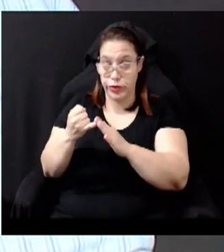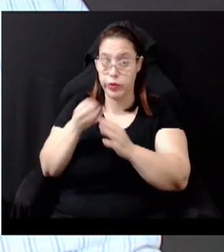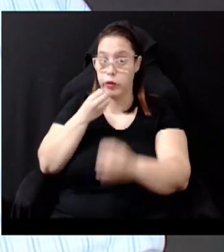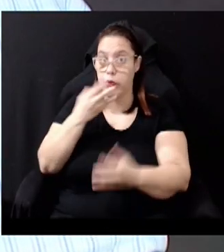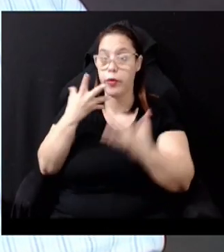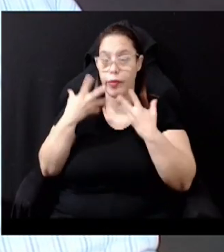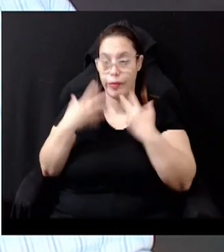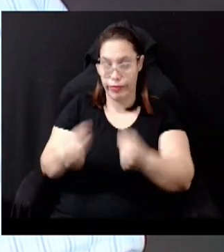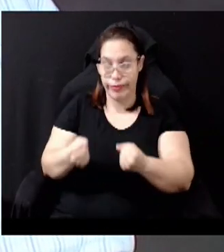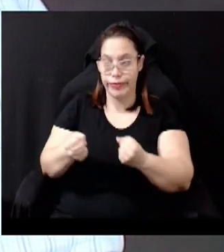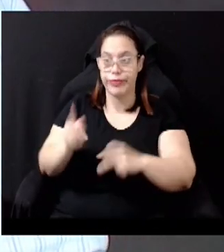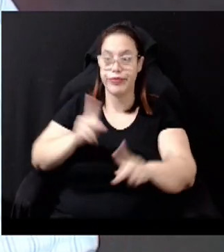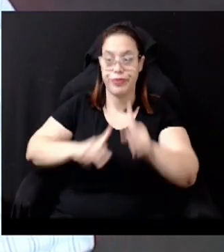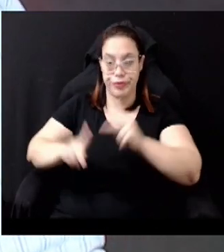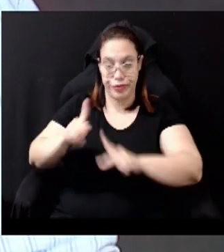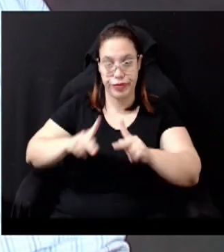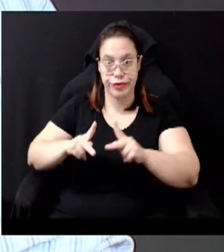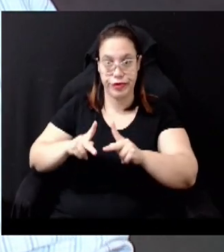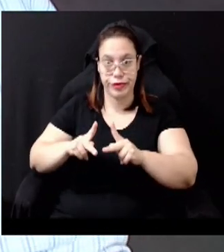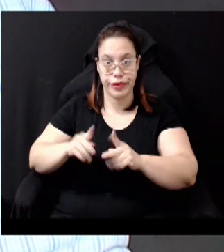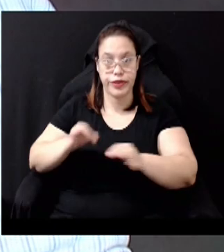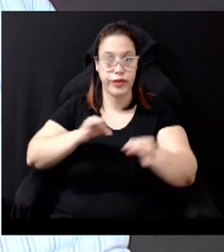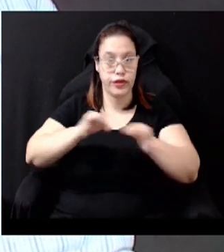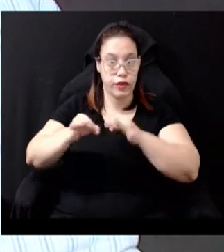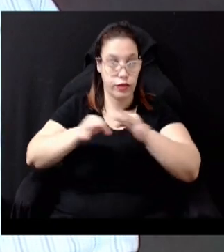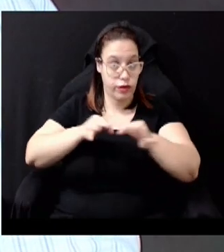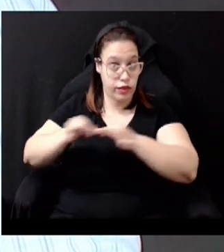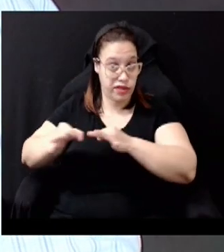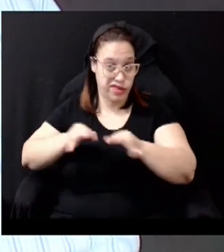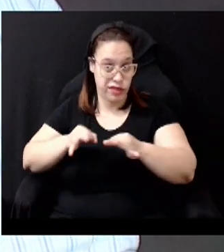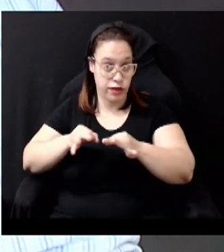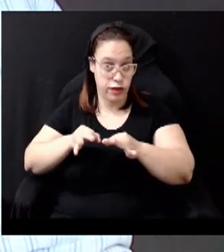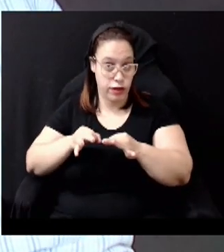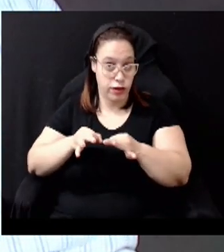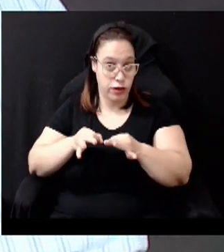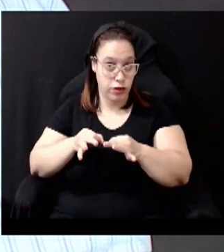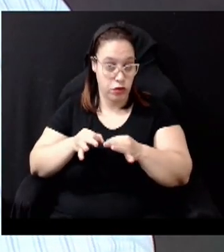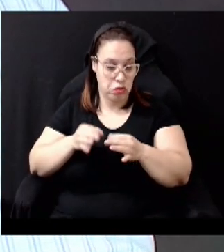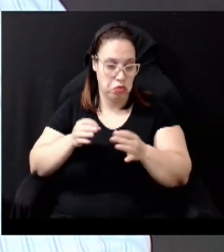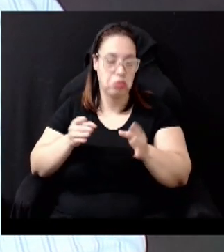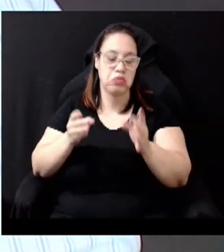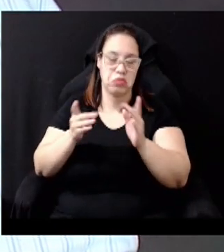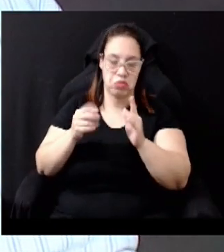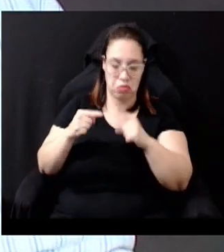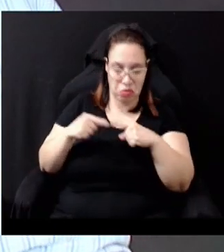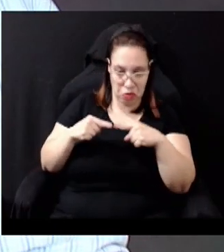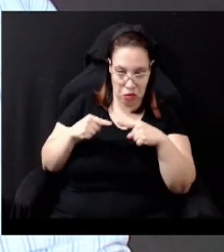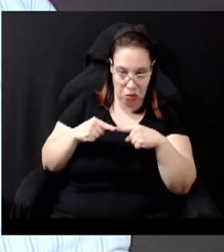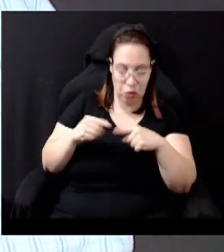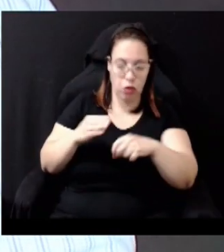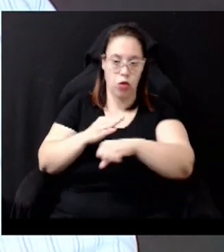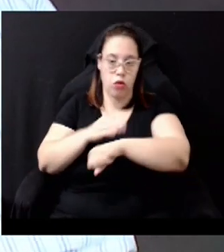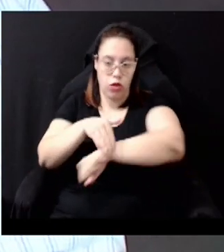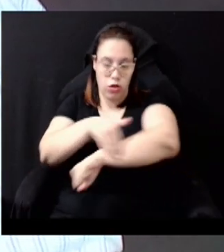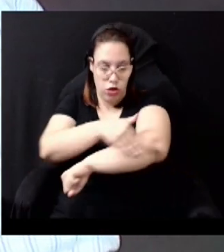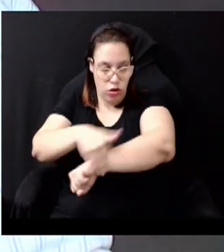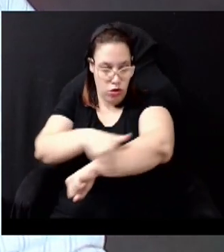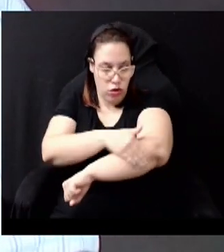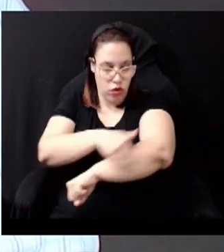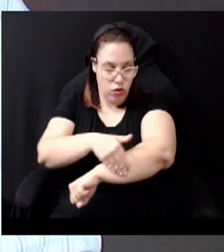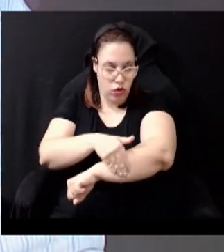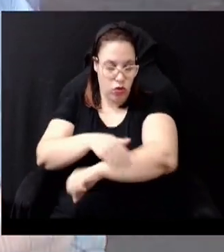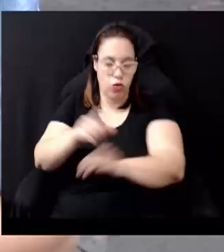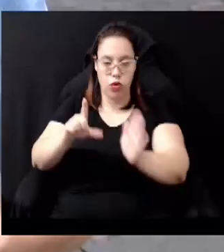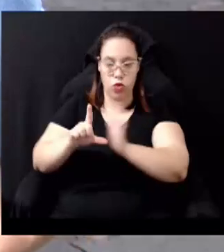público. Então, lá foi planejado um adensamento extremamente compatível com as ruas, com as calçadas, área comercial,